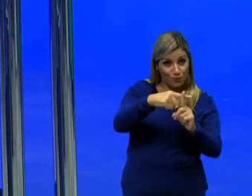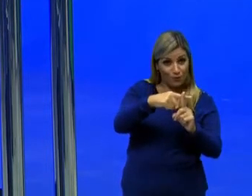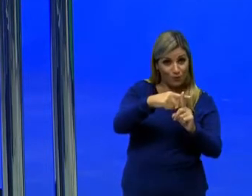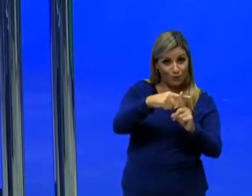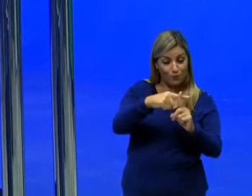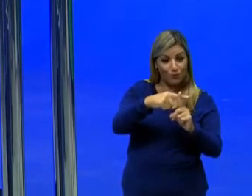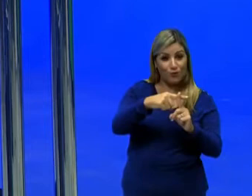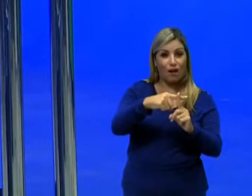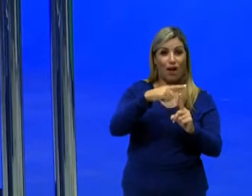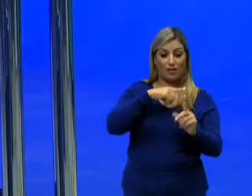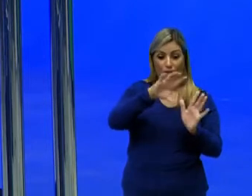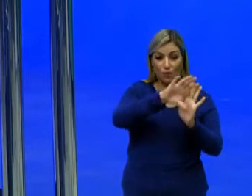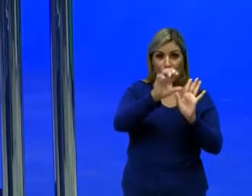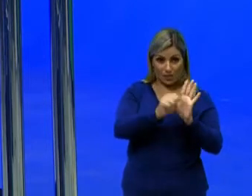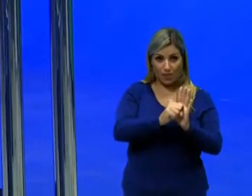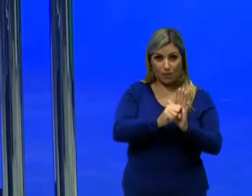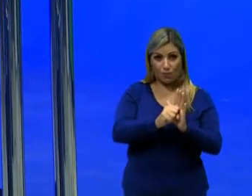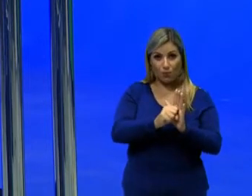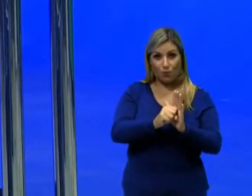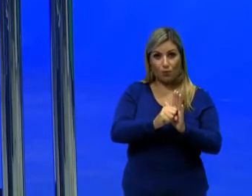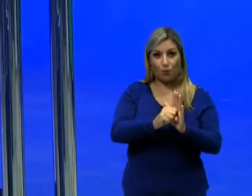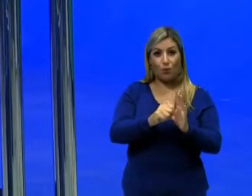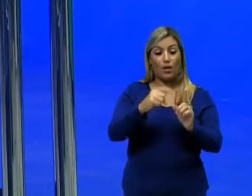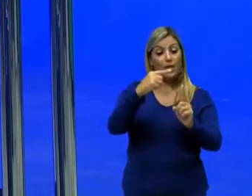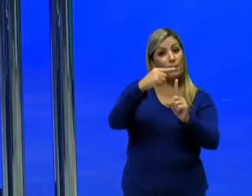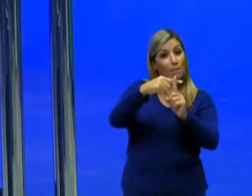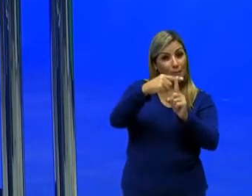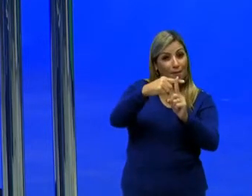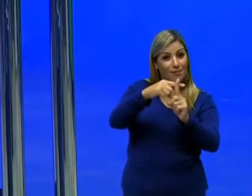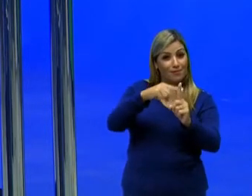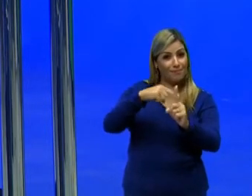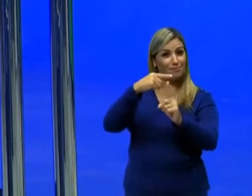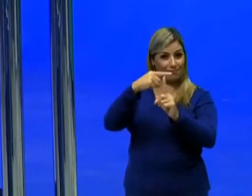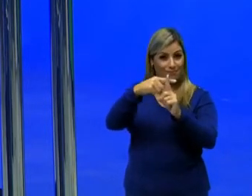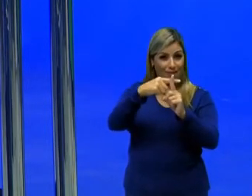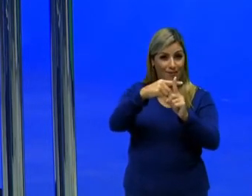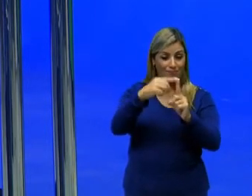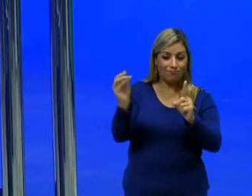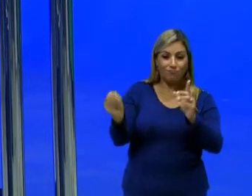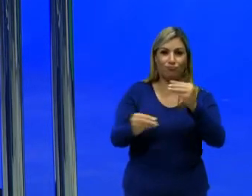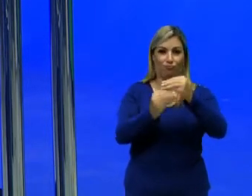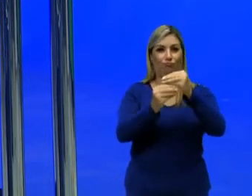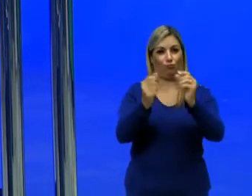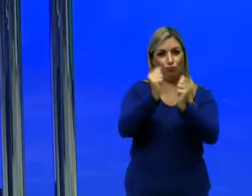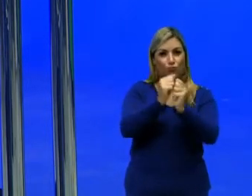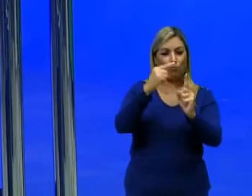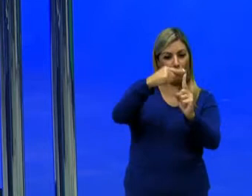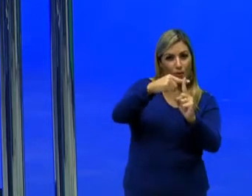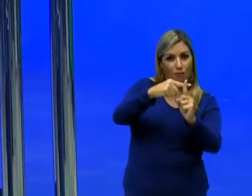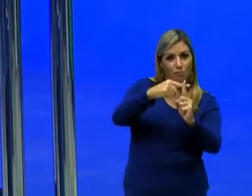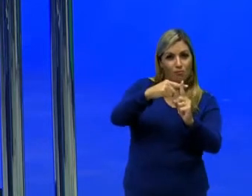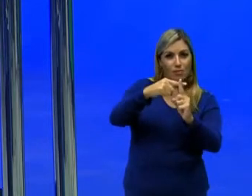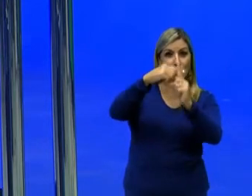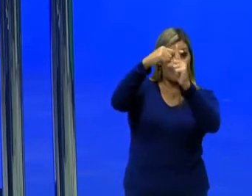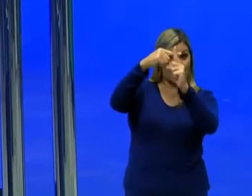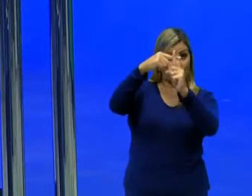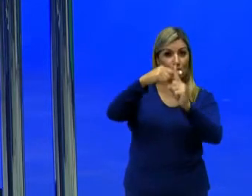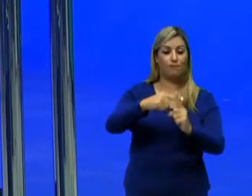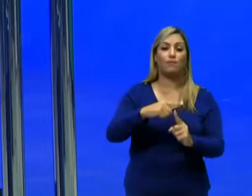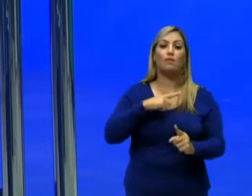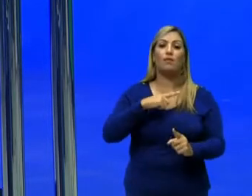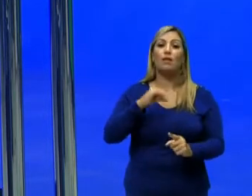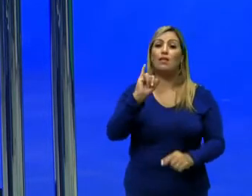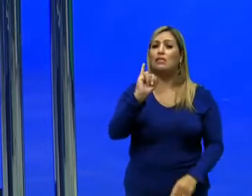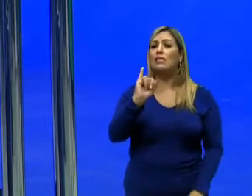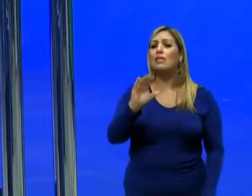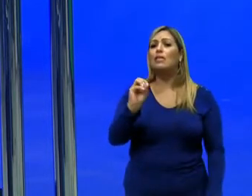então vai ter o símbolo do elemento em um sinalzinho de mais em cima desse símbolo e esse e um é chamado